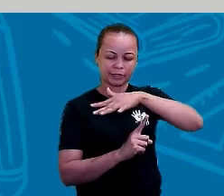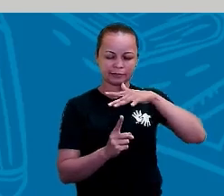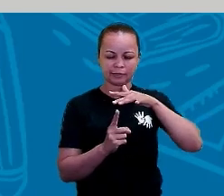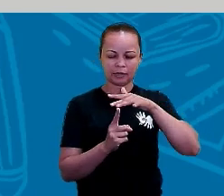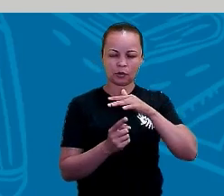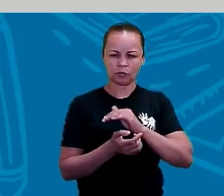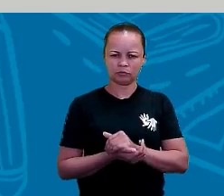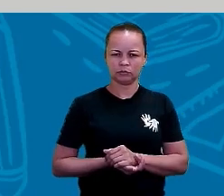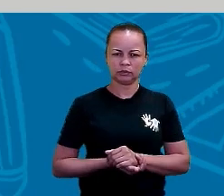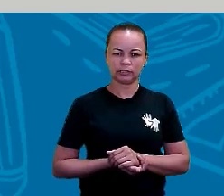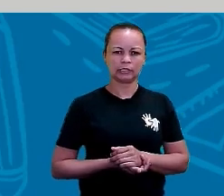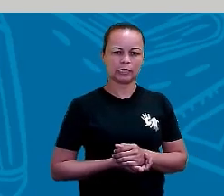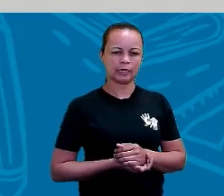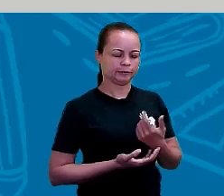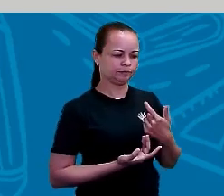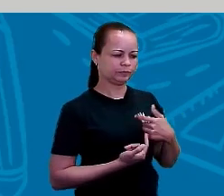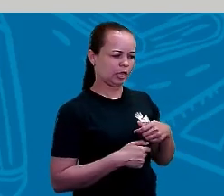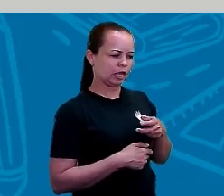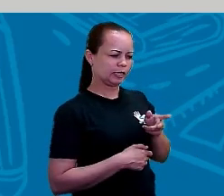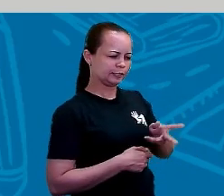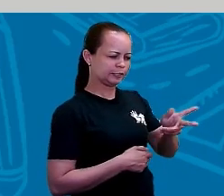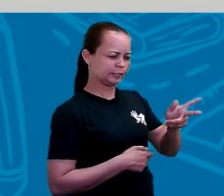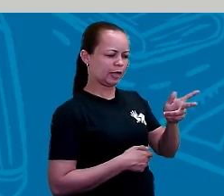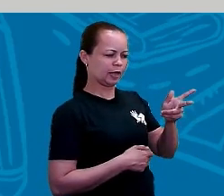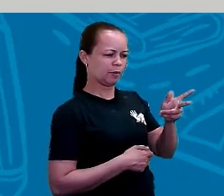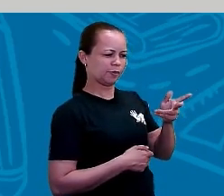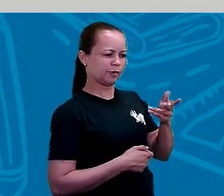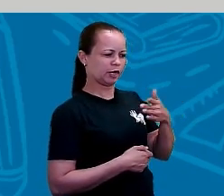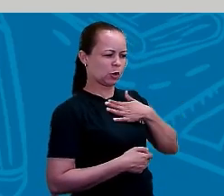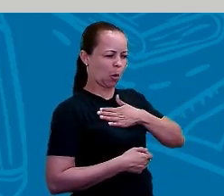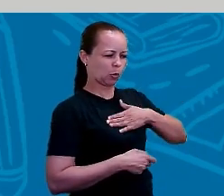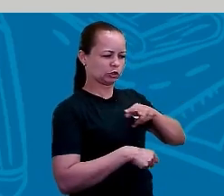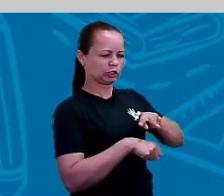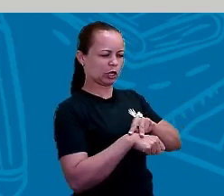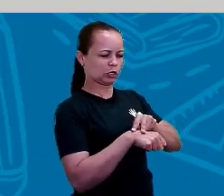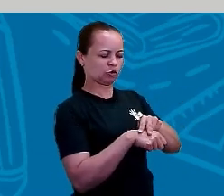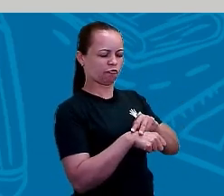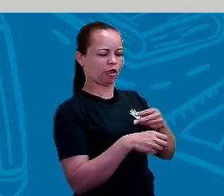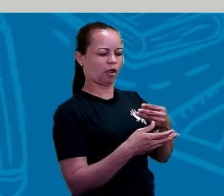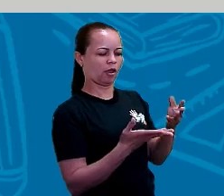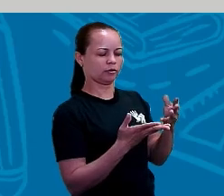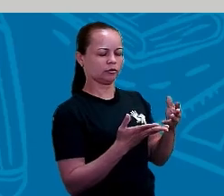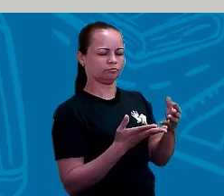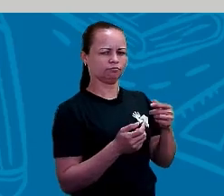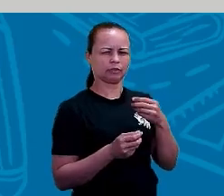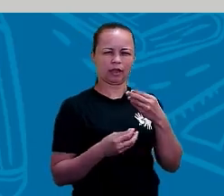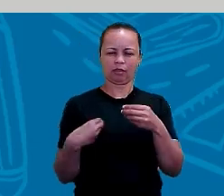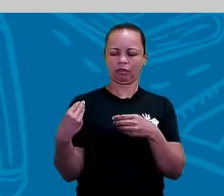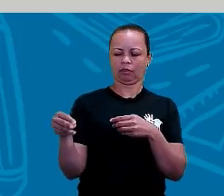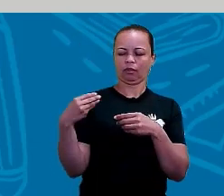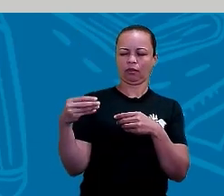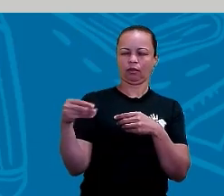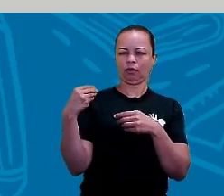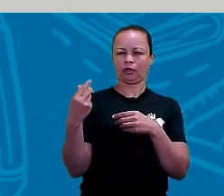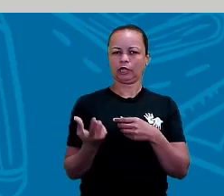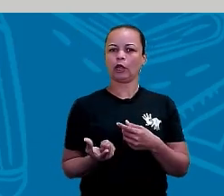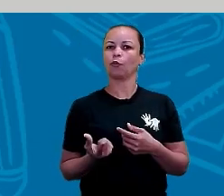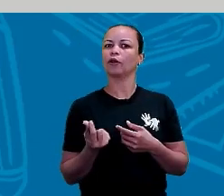para esse homem. Ele sempre gostou do verde o quê? Dinheiro. E com isso ele fez o quê? Destruiu